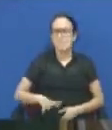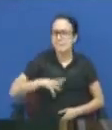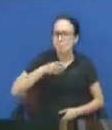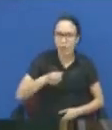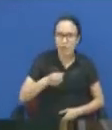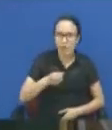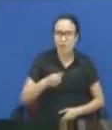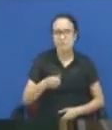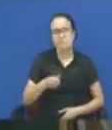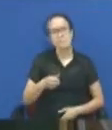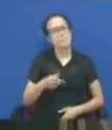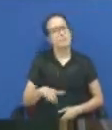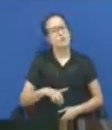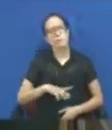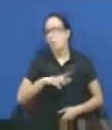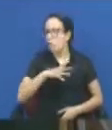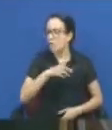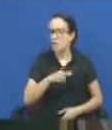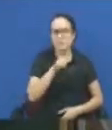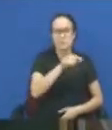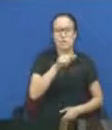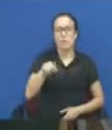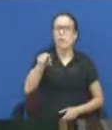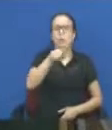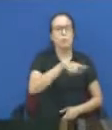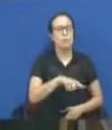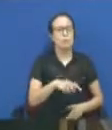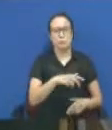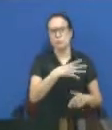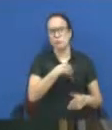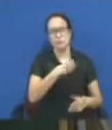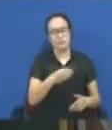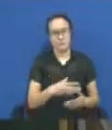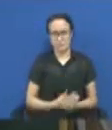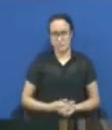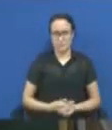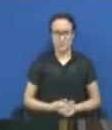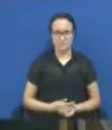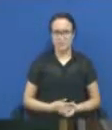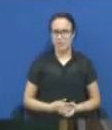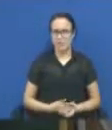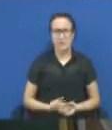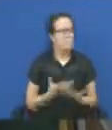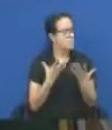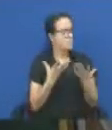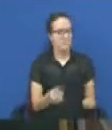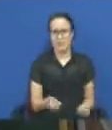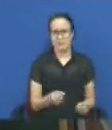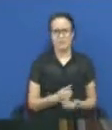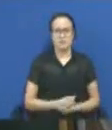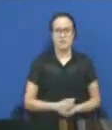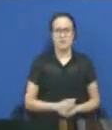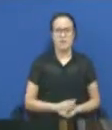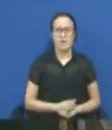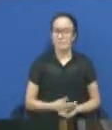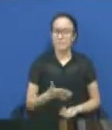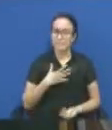façamos com os outros. Não admitamos que isso seja feito com os outros. Meu